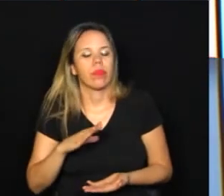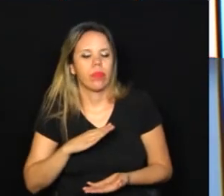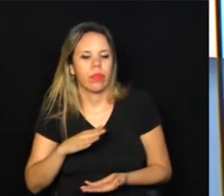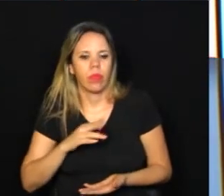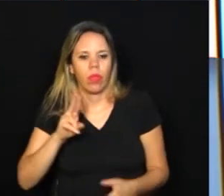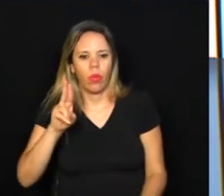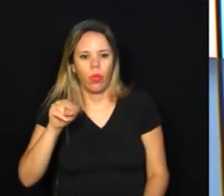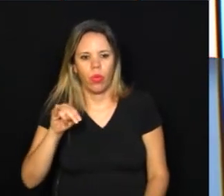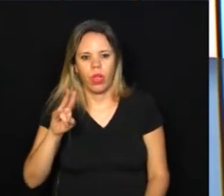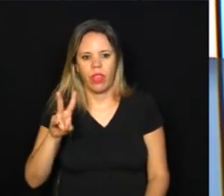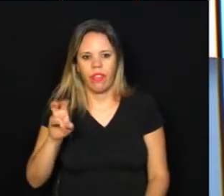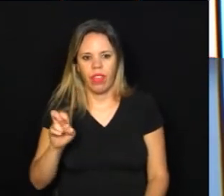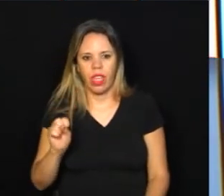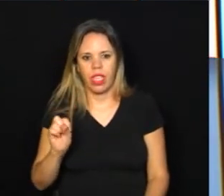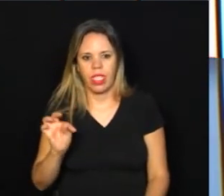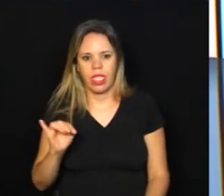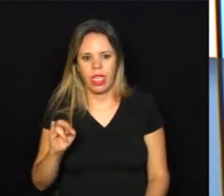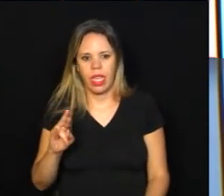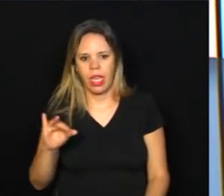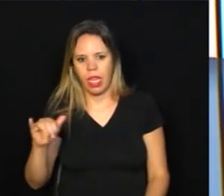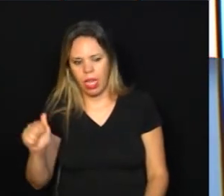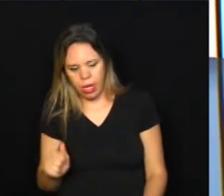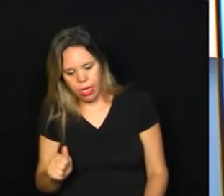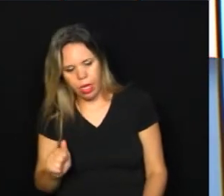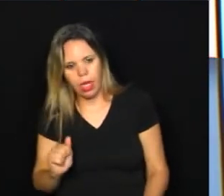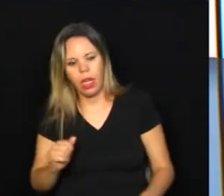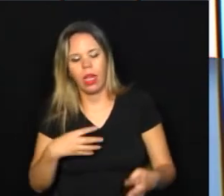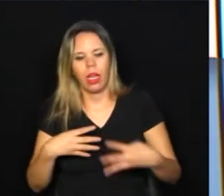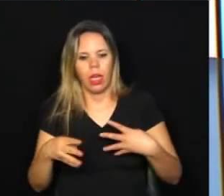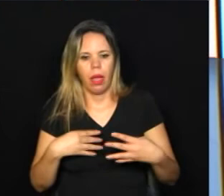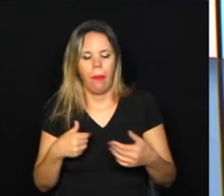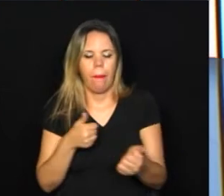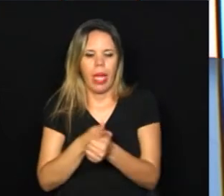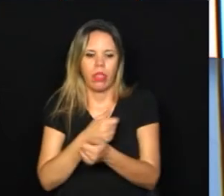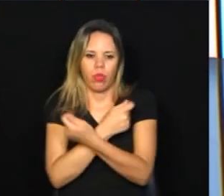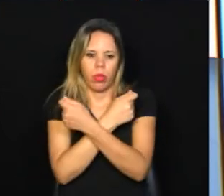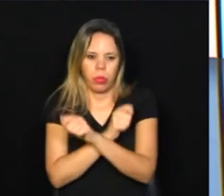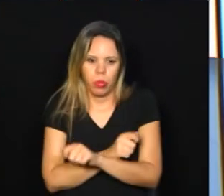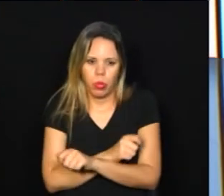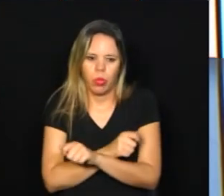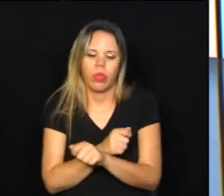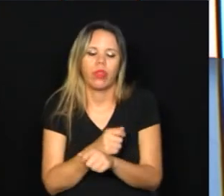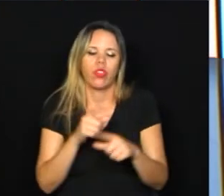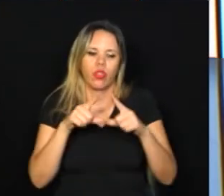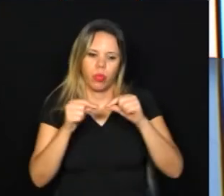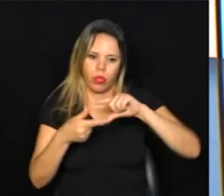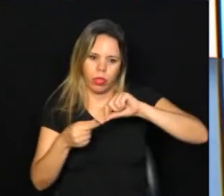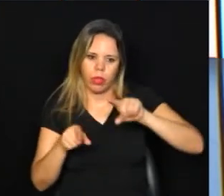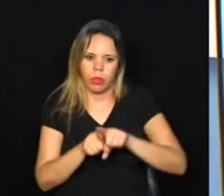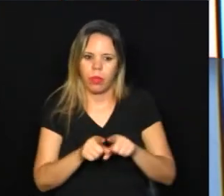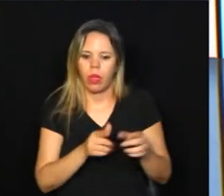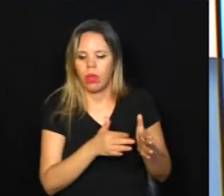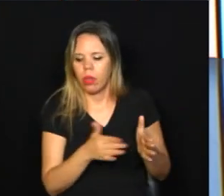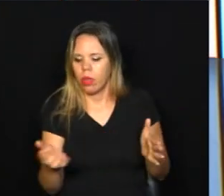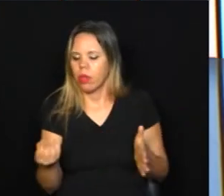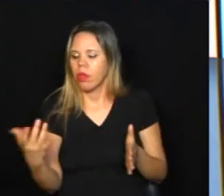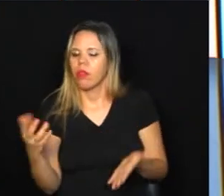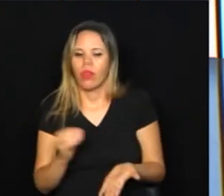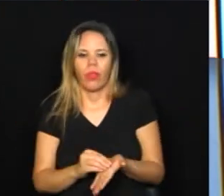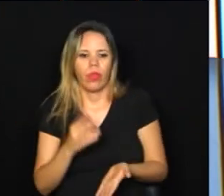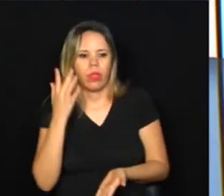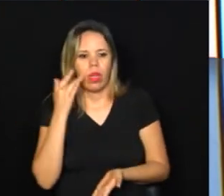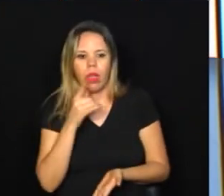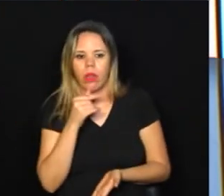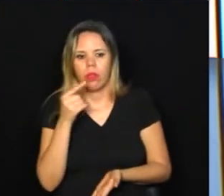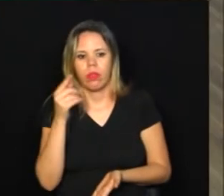ali na região da Unicamp, da PUC, do Centro Médico e também do Boldrini, aquela parte ficará sem água